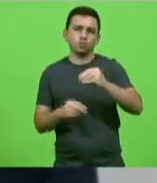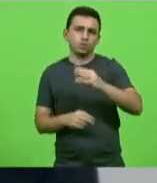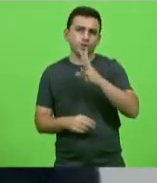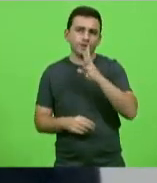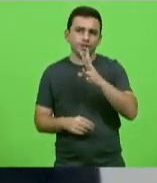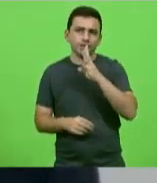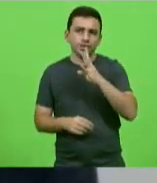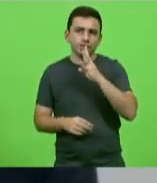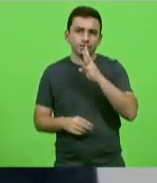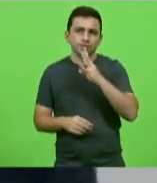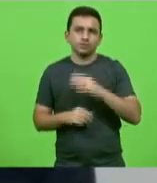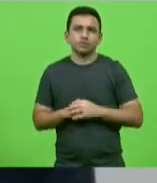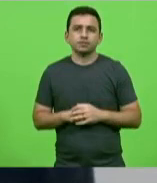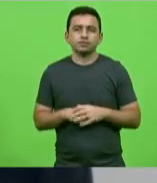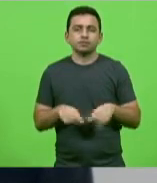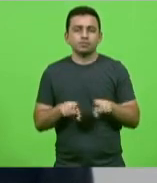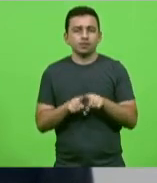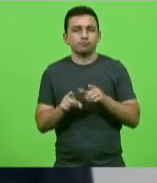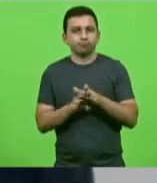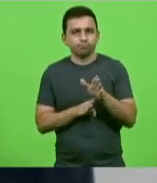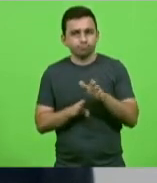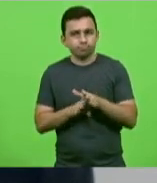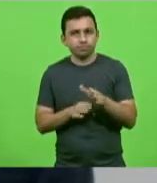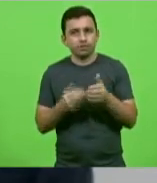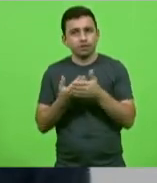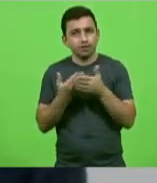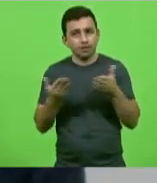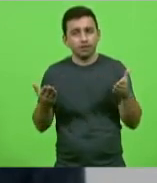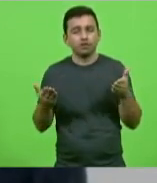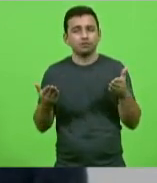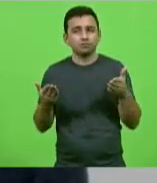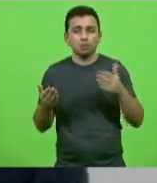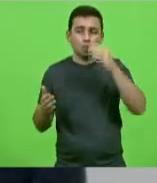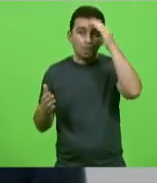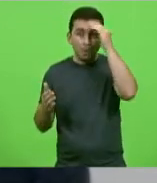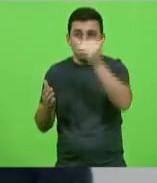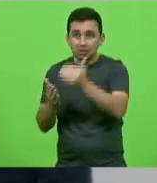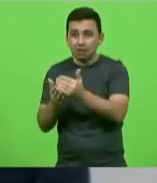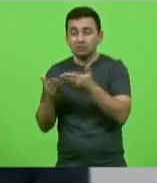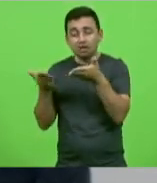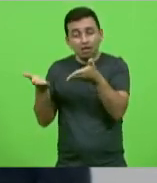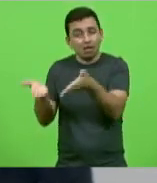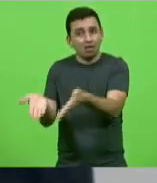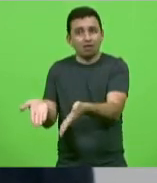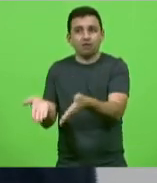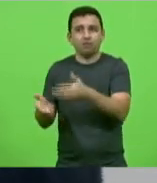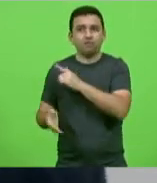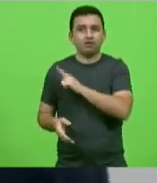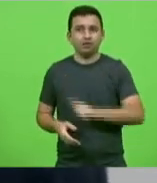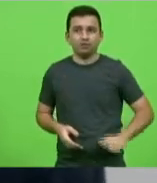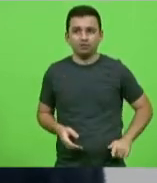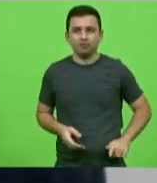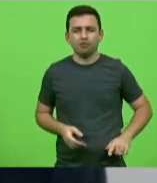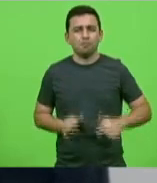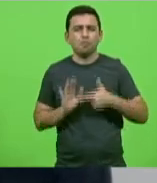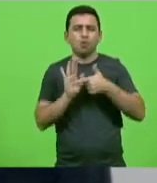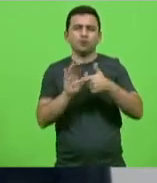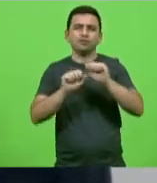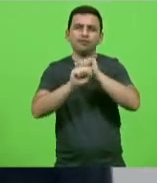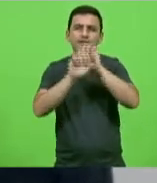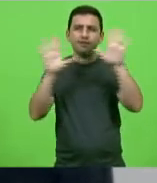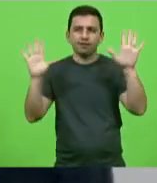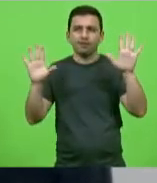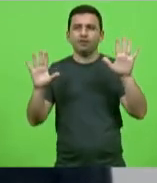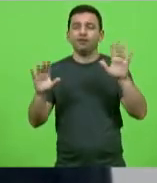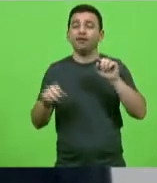os infratores e sugere que esses estavam a cumprir ordens do senhor governador do Estado, sem apontar de forma clara